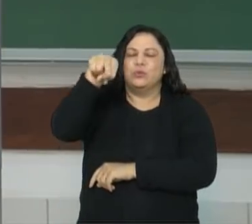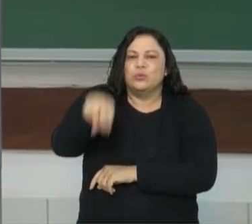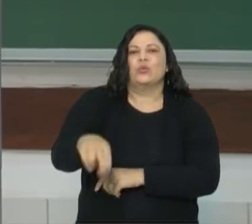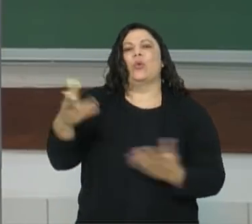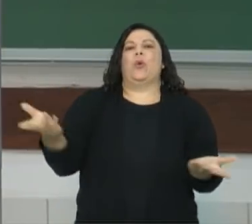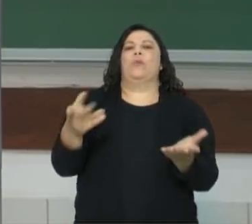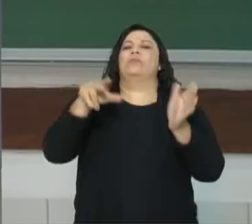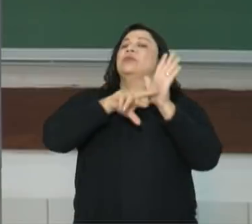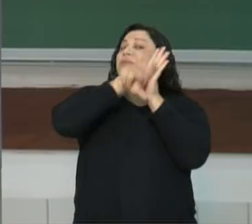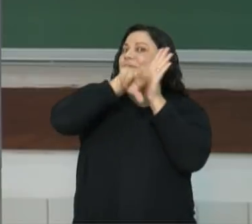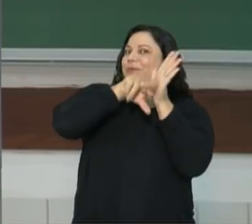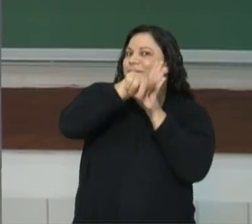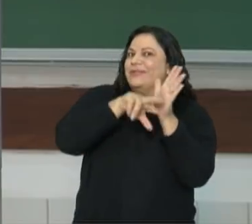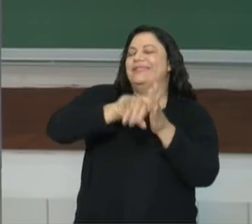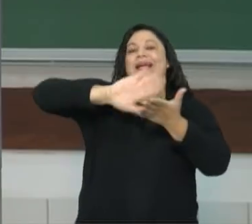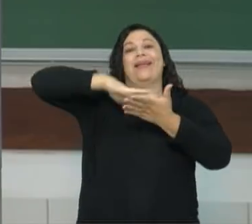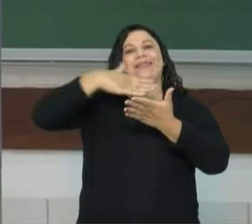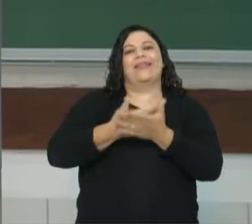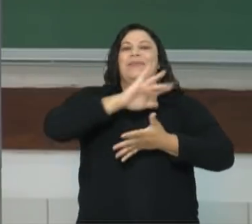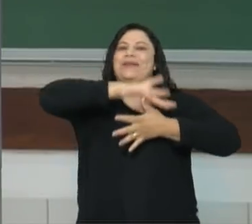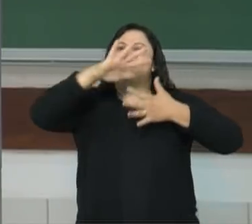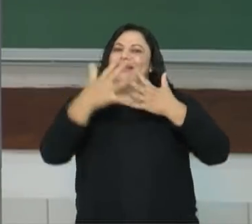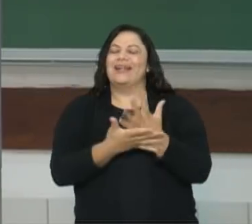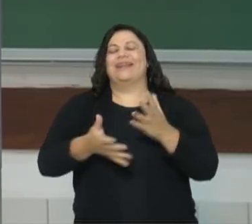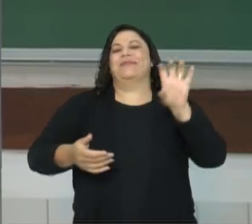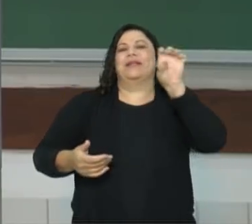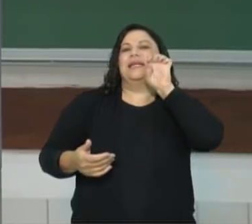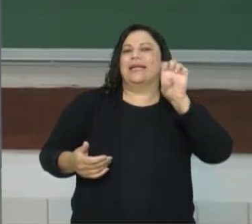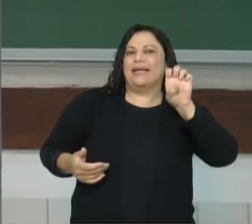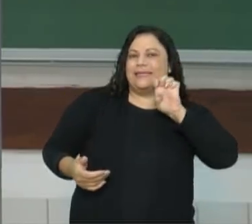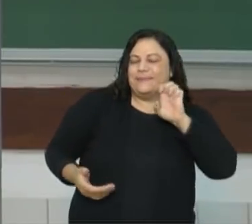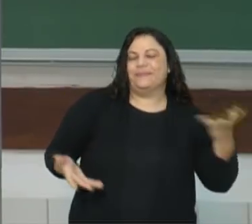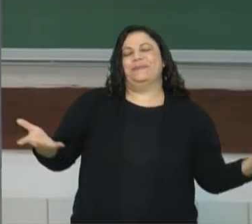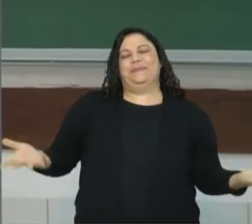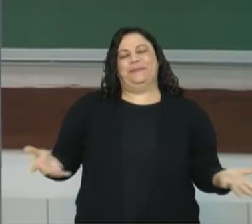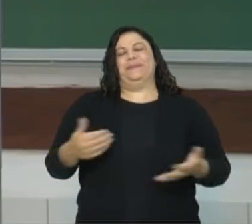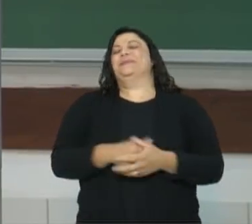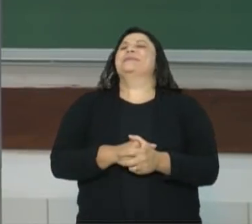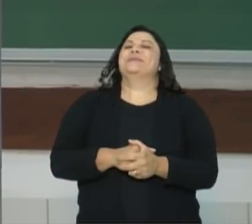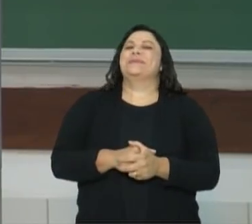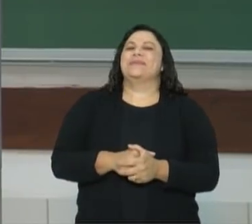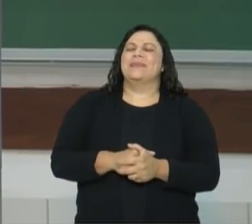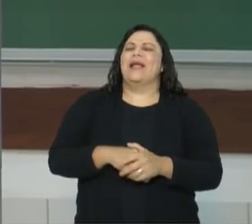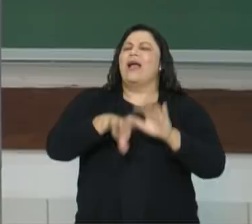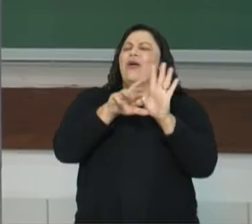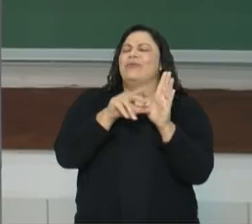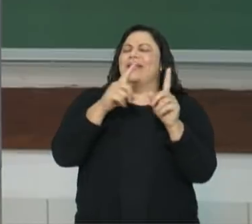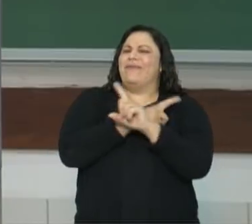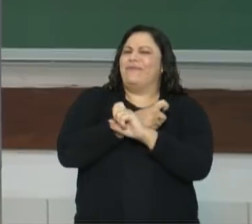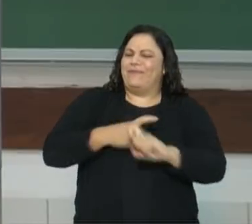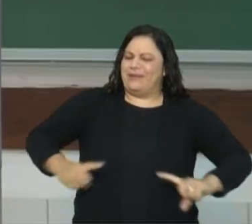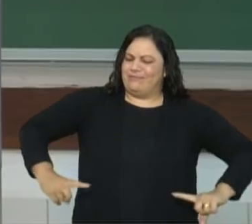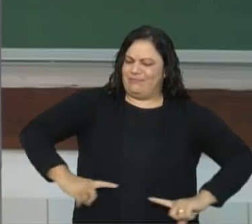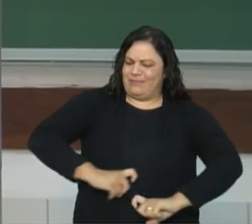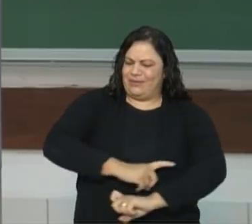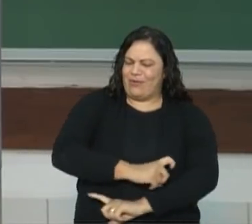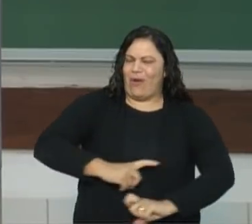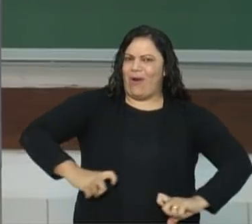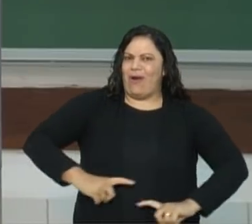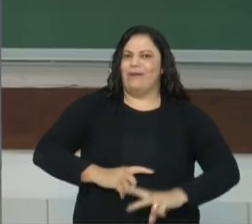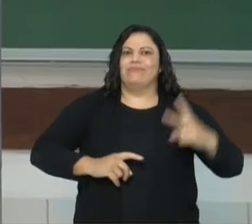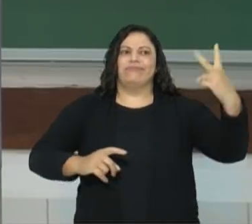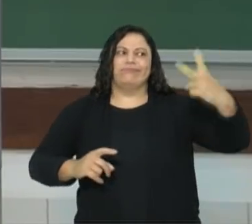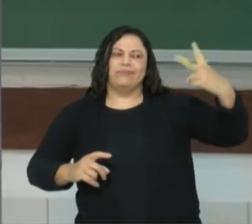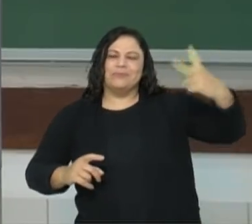para Libras a Elisângela, Verminoses parte 2. Tomaram todos os cuidados que eu passei para vocês na aula passada?